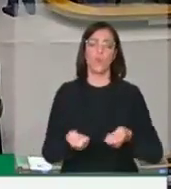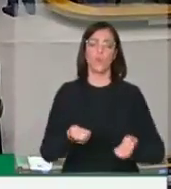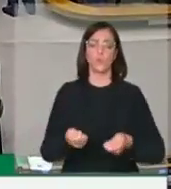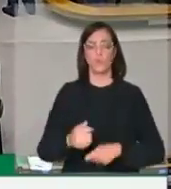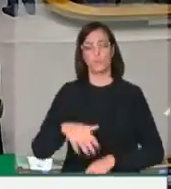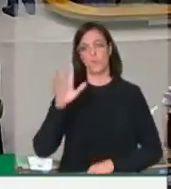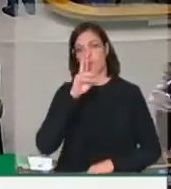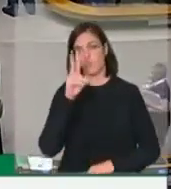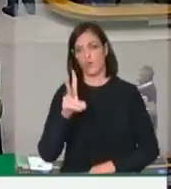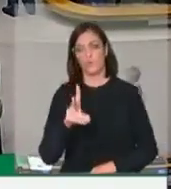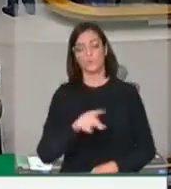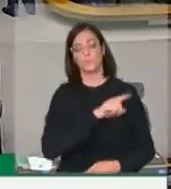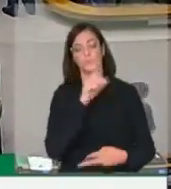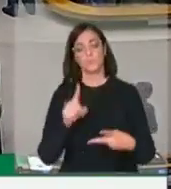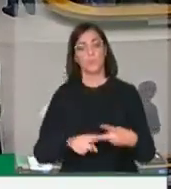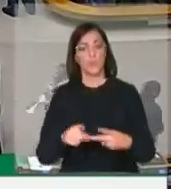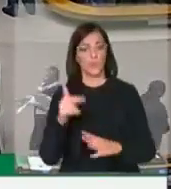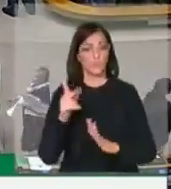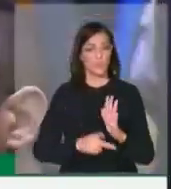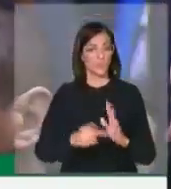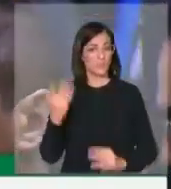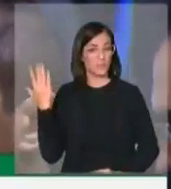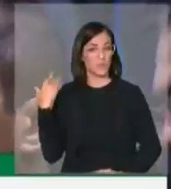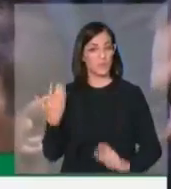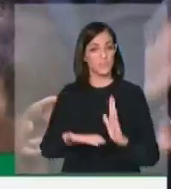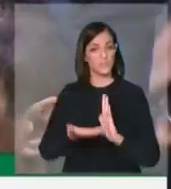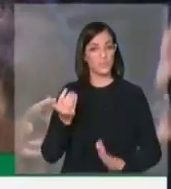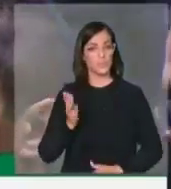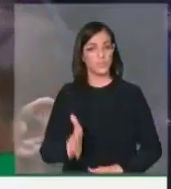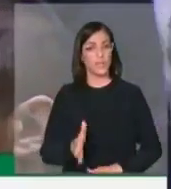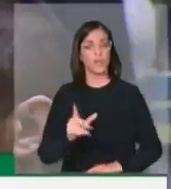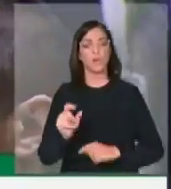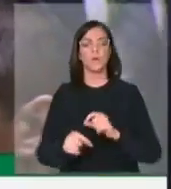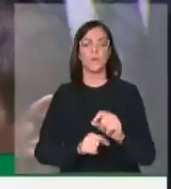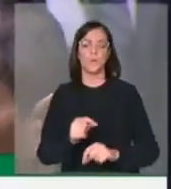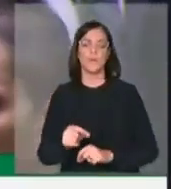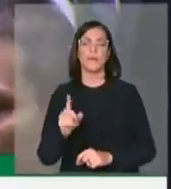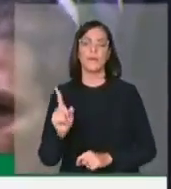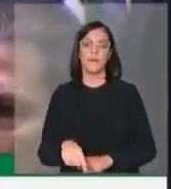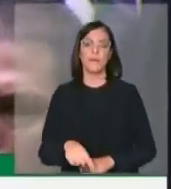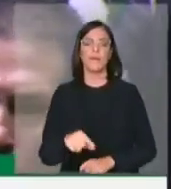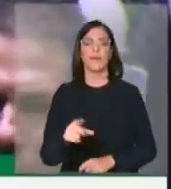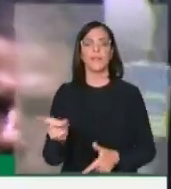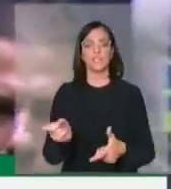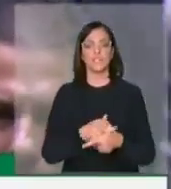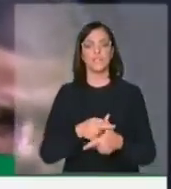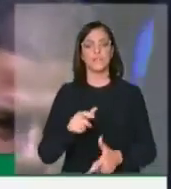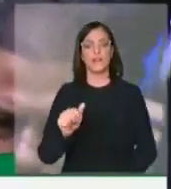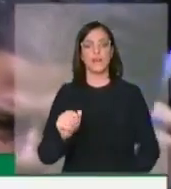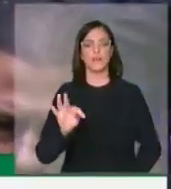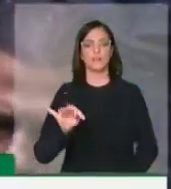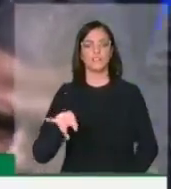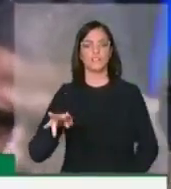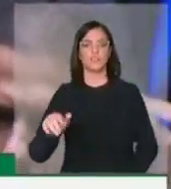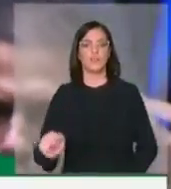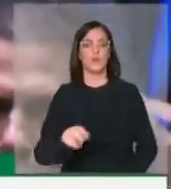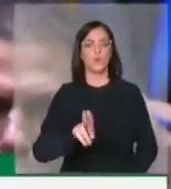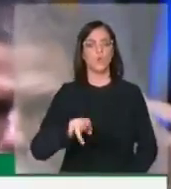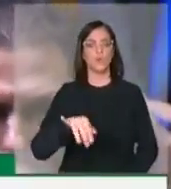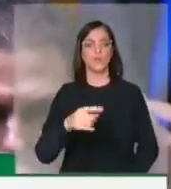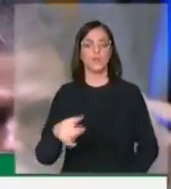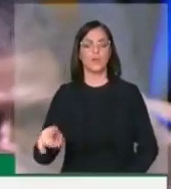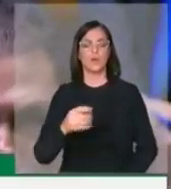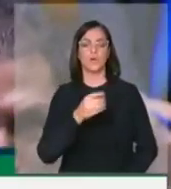Conselho Nacional de Justiça, que nos apresentou diversas sugestões para o novo Código de Processo Penal na área do Tribunal do